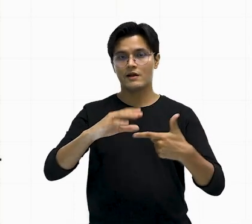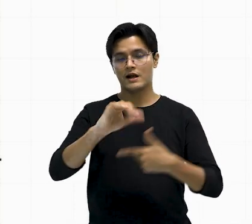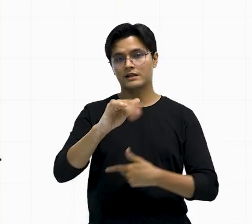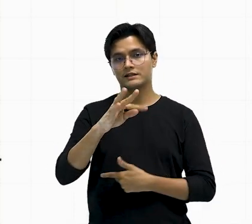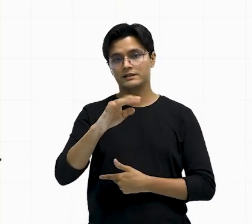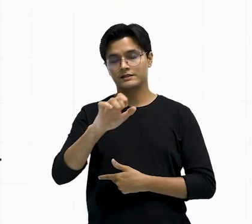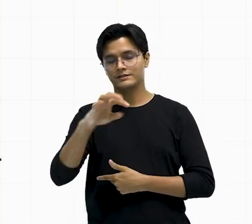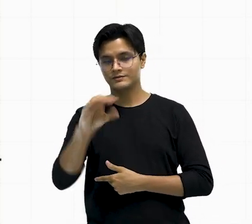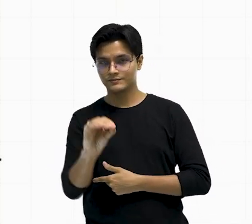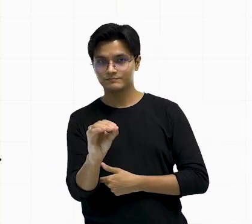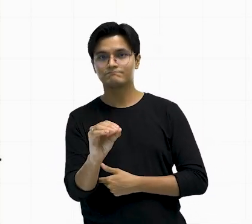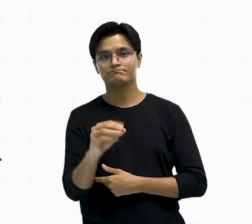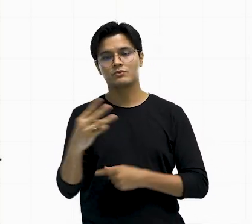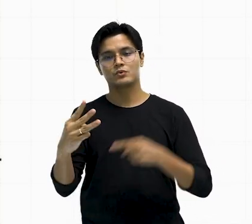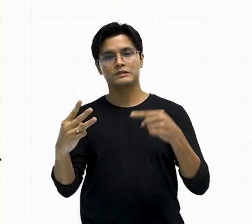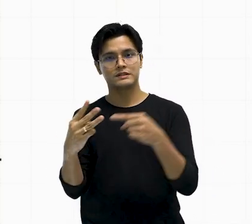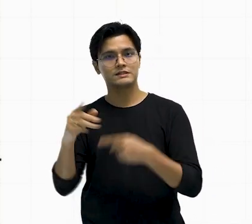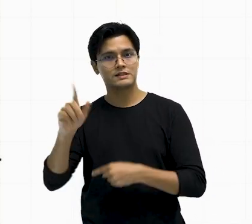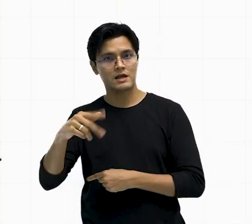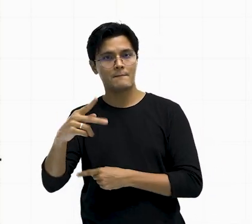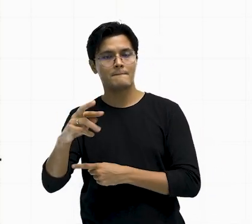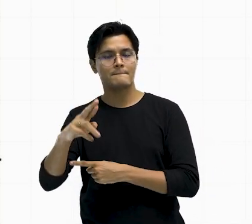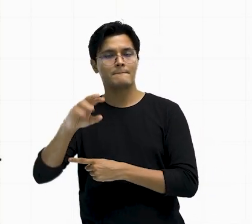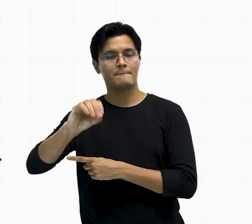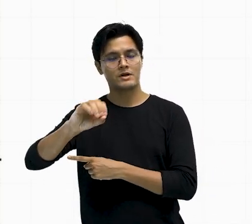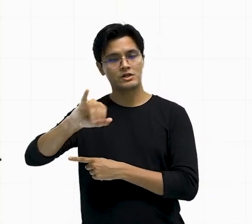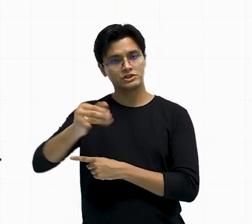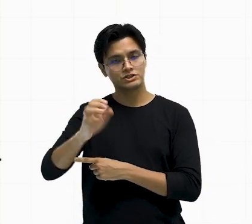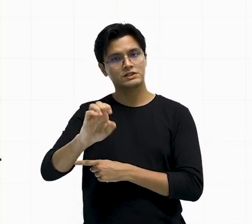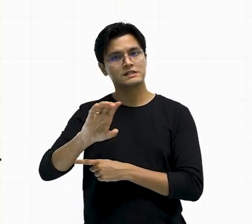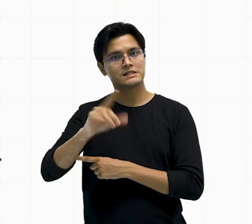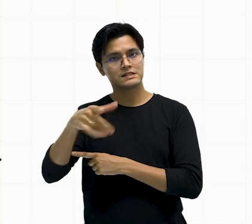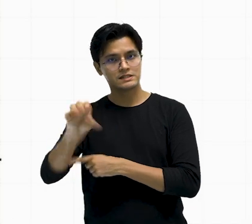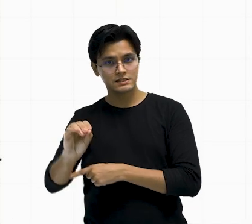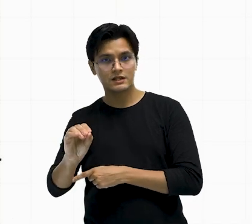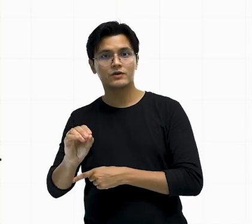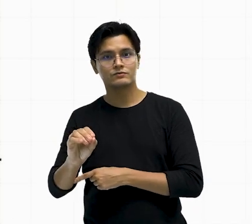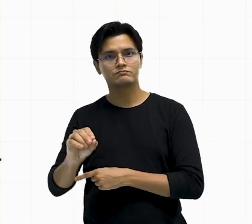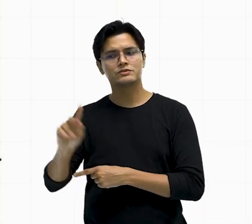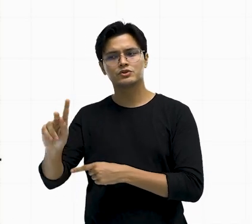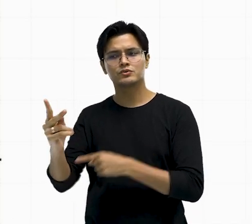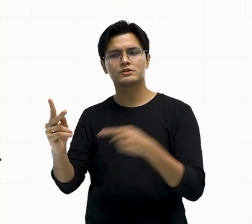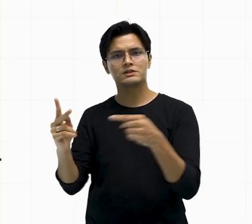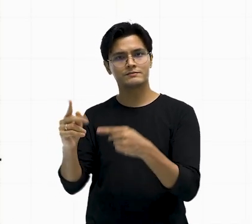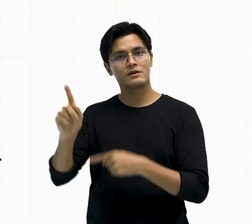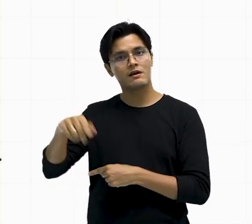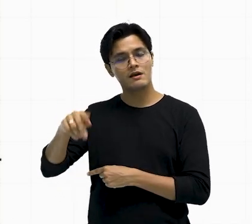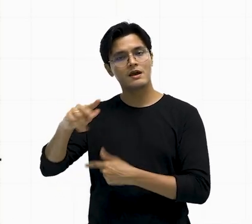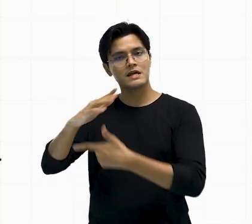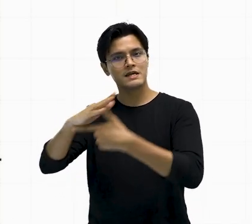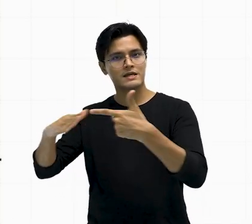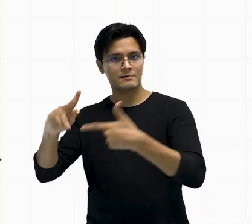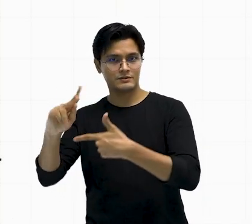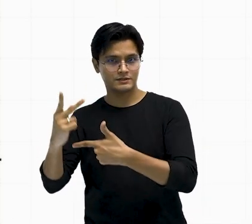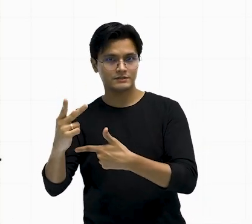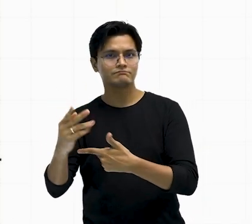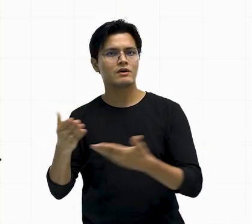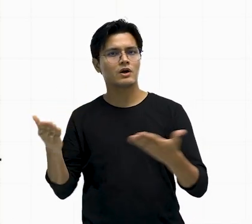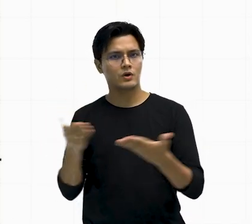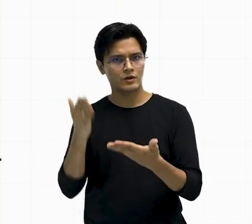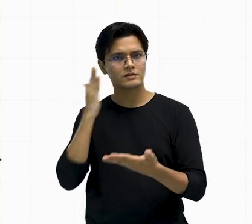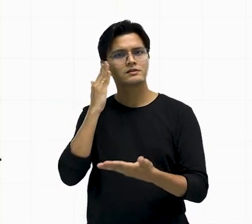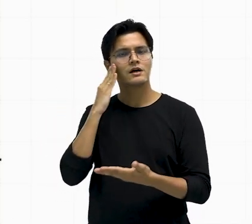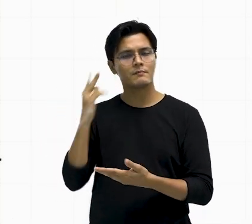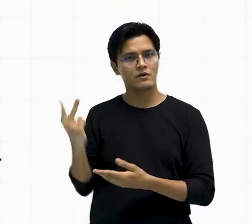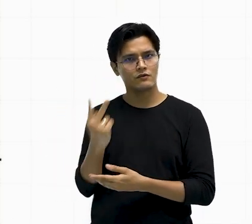desse cateto e o y é a hipotenusa. Antes a gente não sabia quanto media essa hipotenusa. Agora já